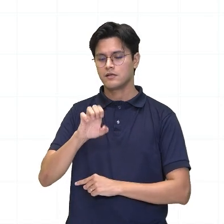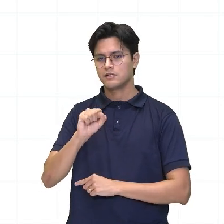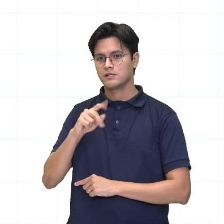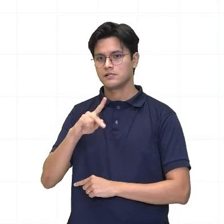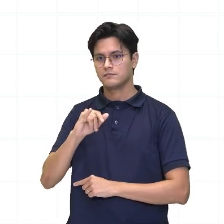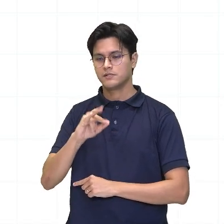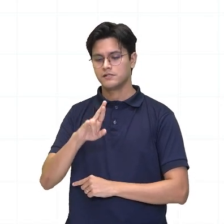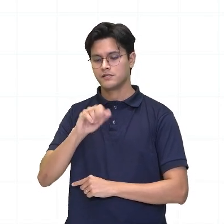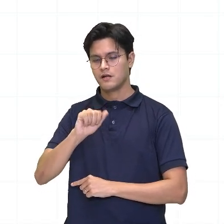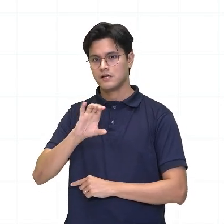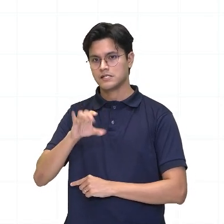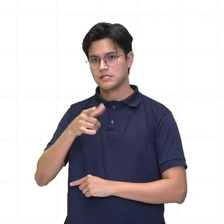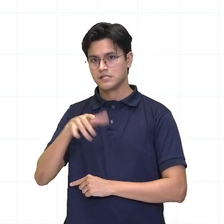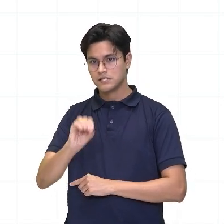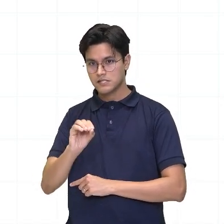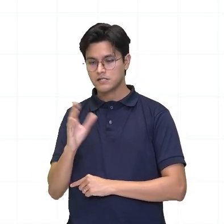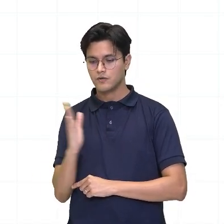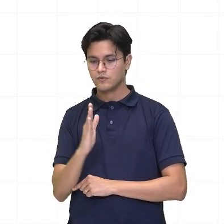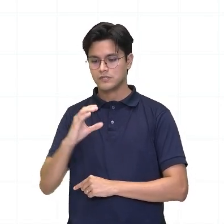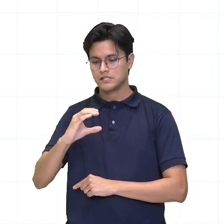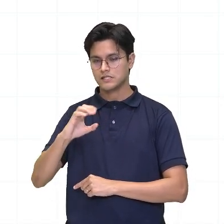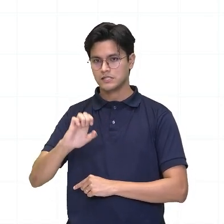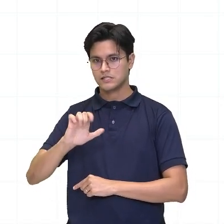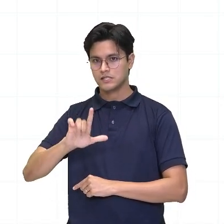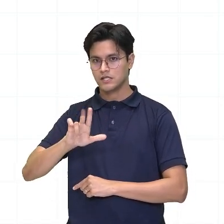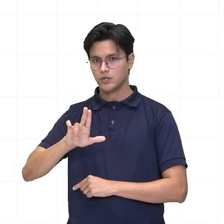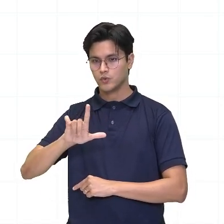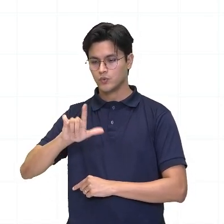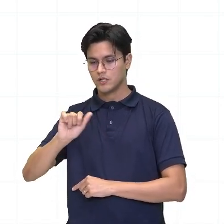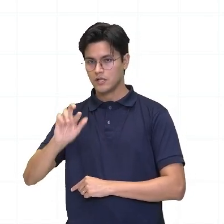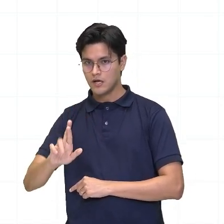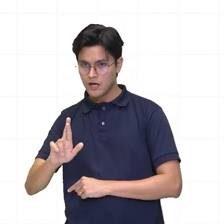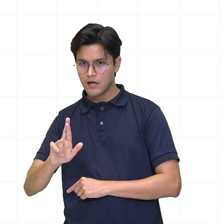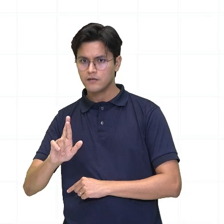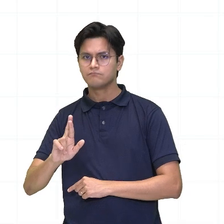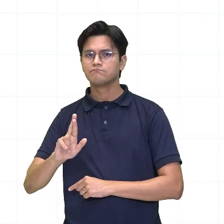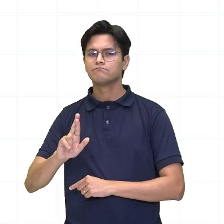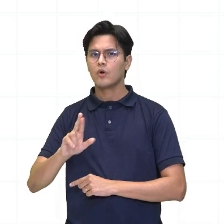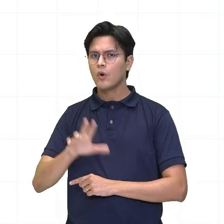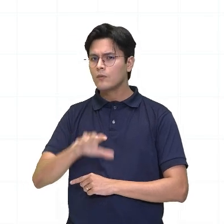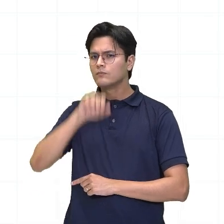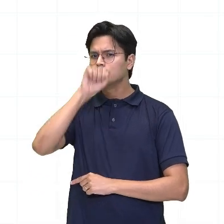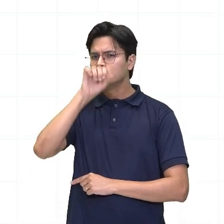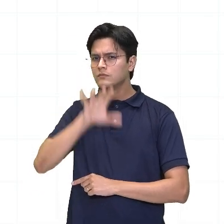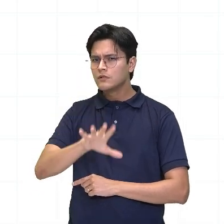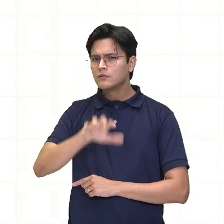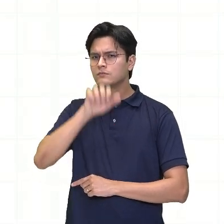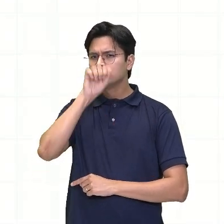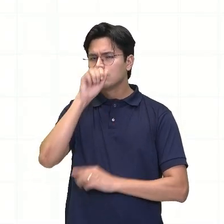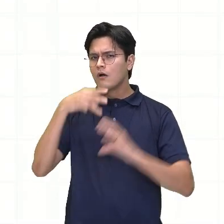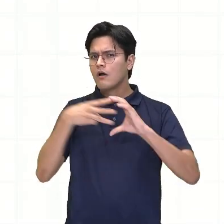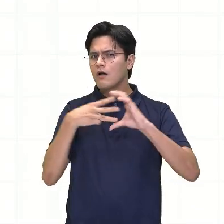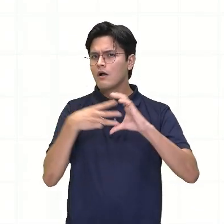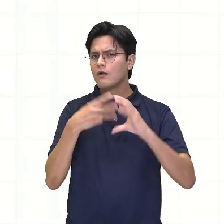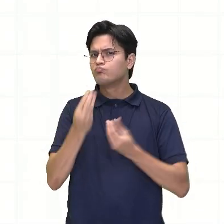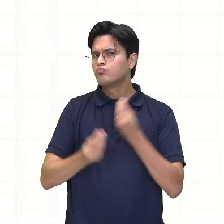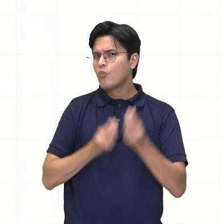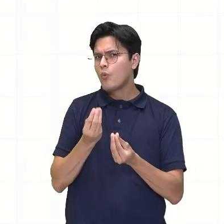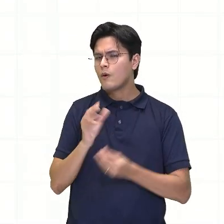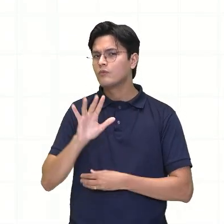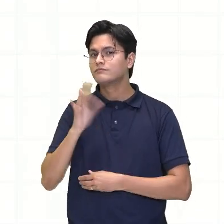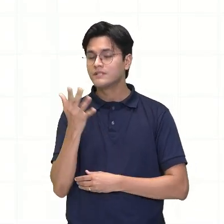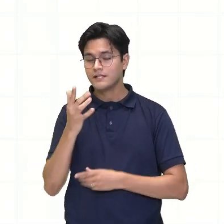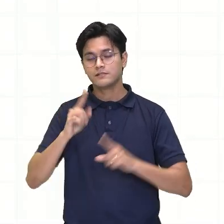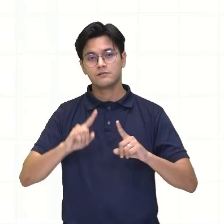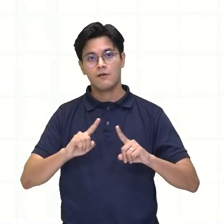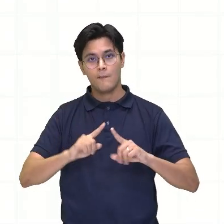vai acontecer essa respiração celular? Primeiro a gente precisa conhecer uma organela que fica dentro das nossas células,